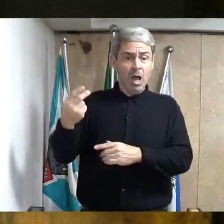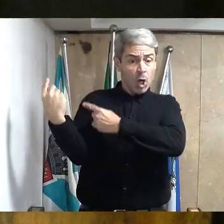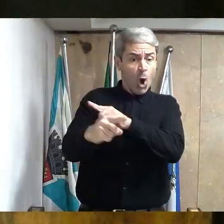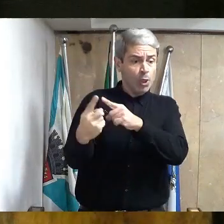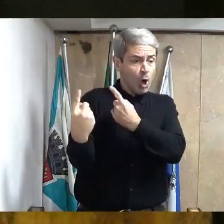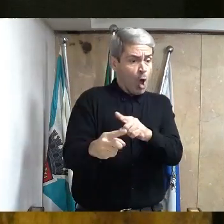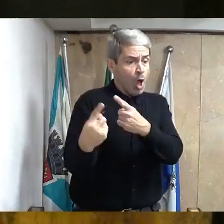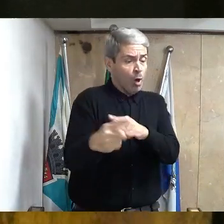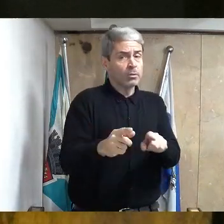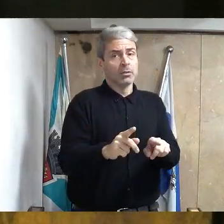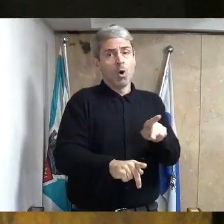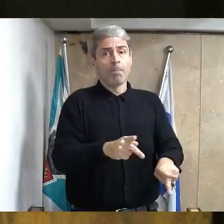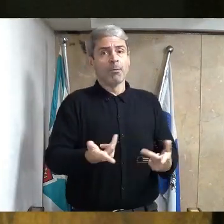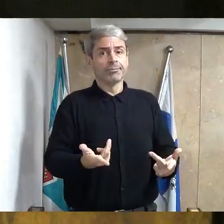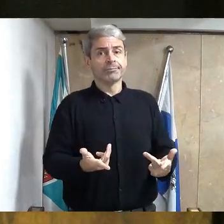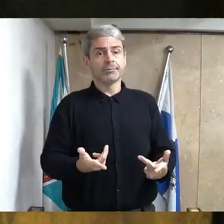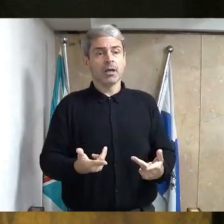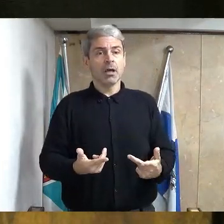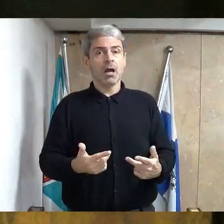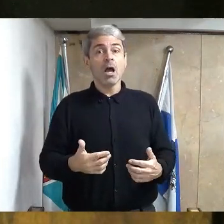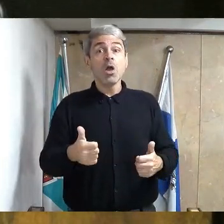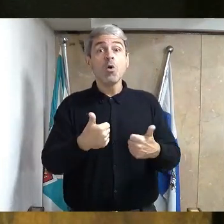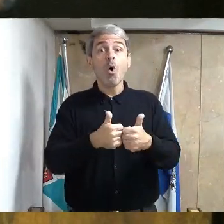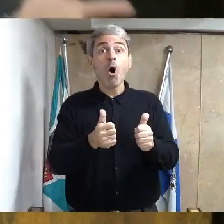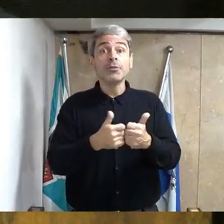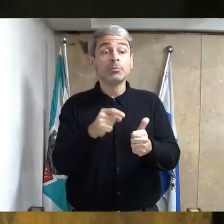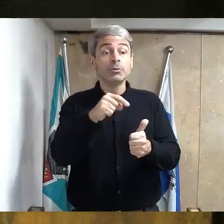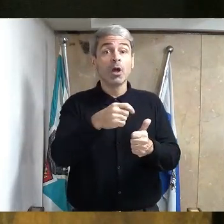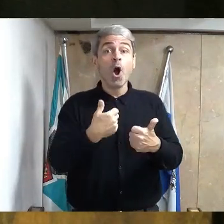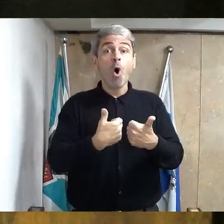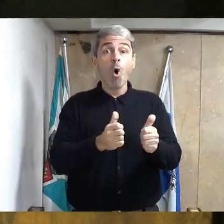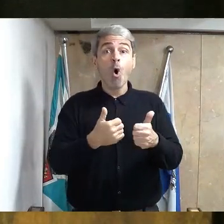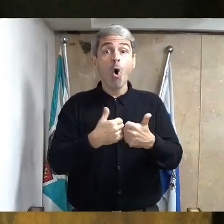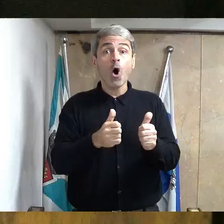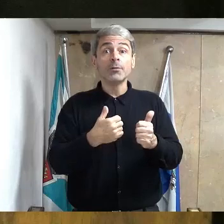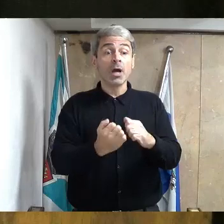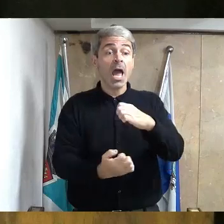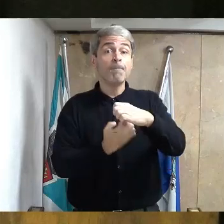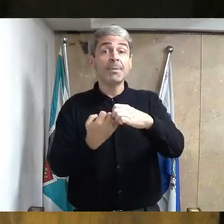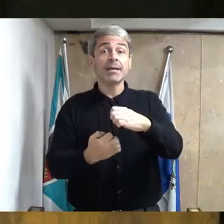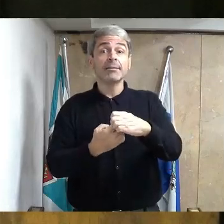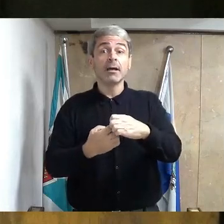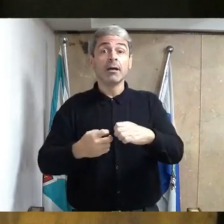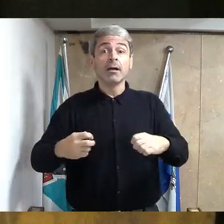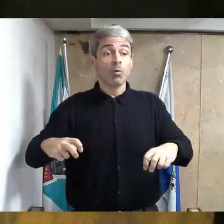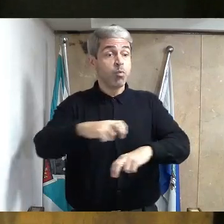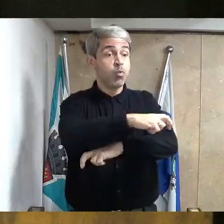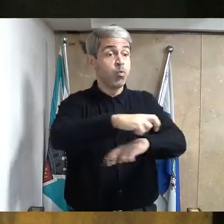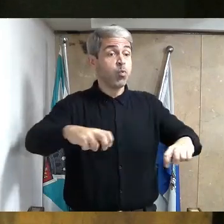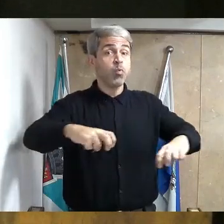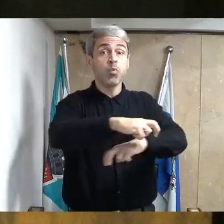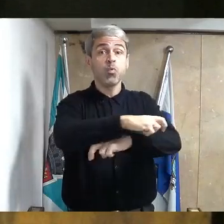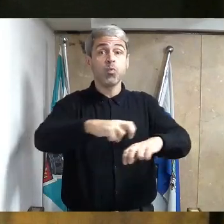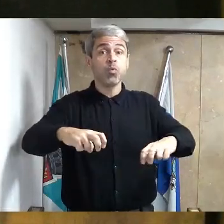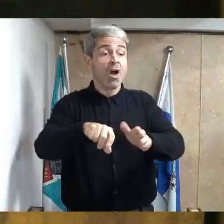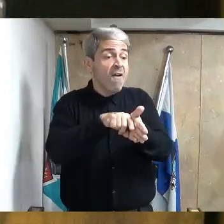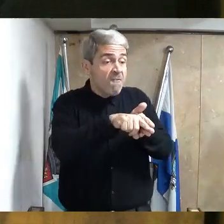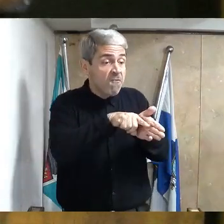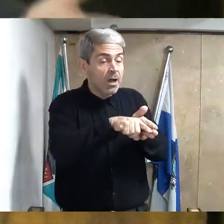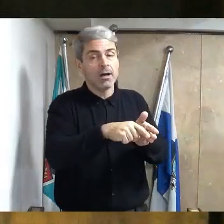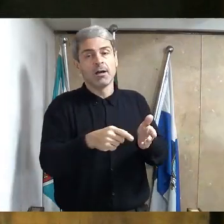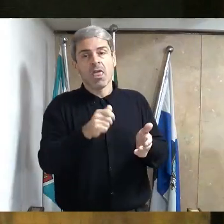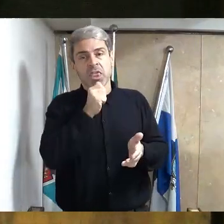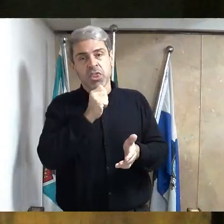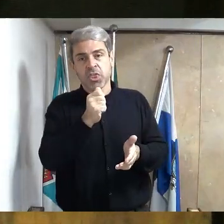cidade. E os ônibus, os grandes ônibus que circulam aqui no município, não são fiscalizados nem